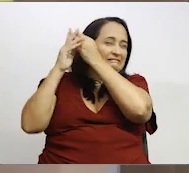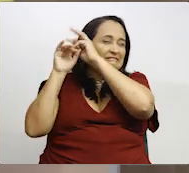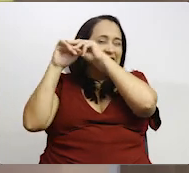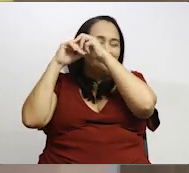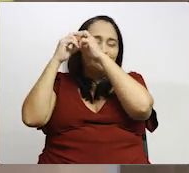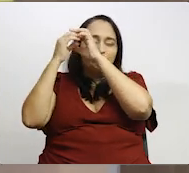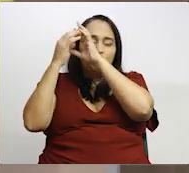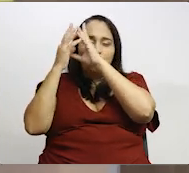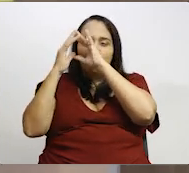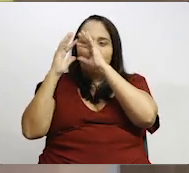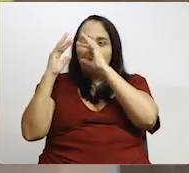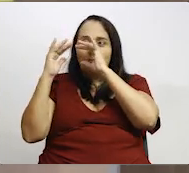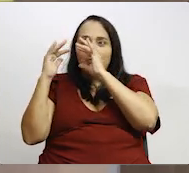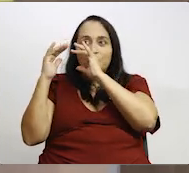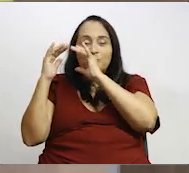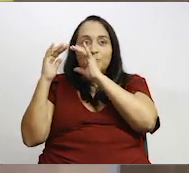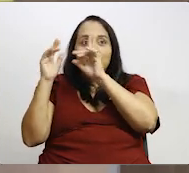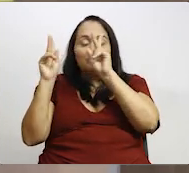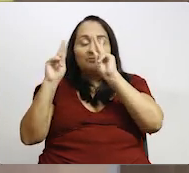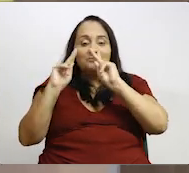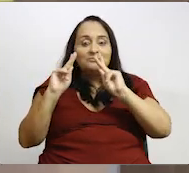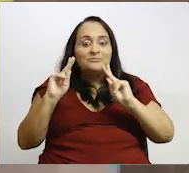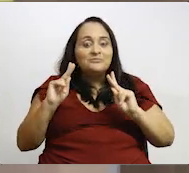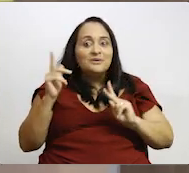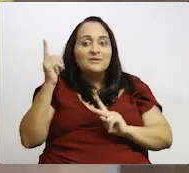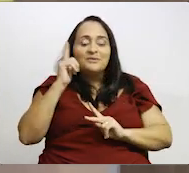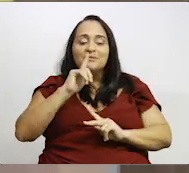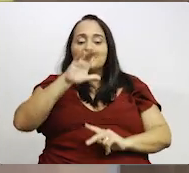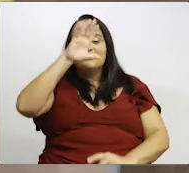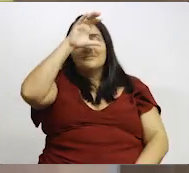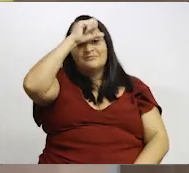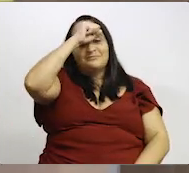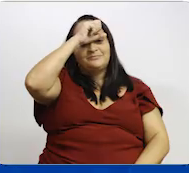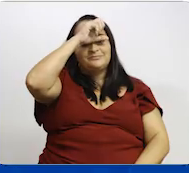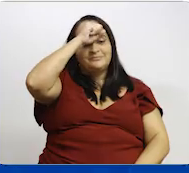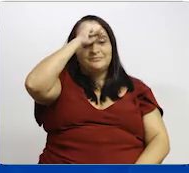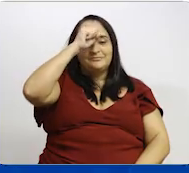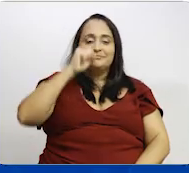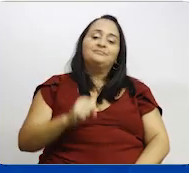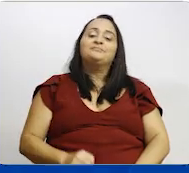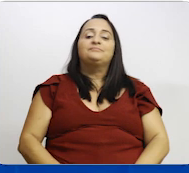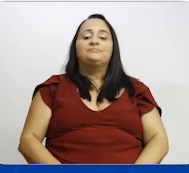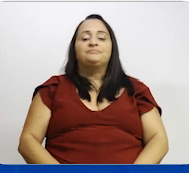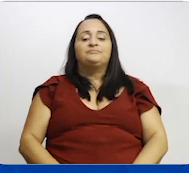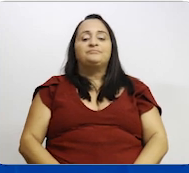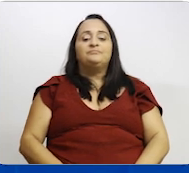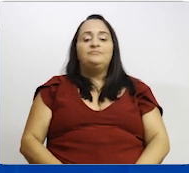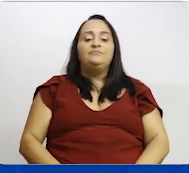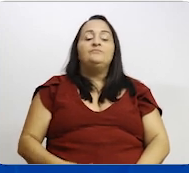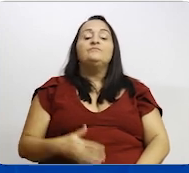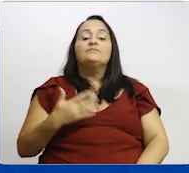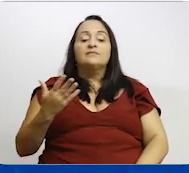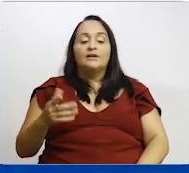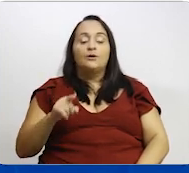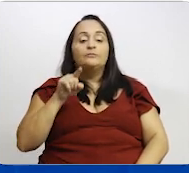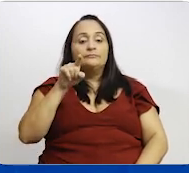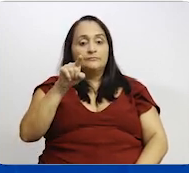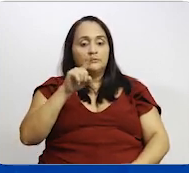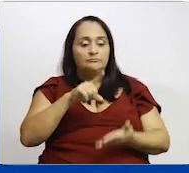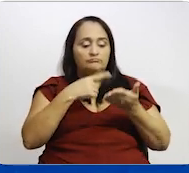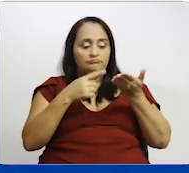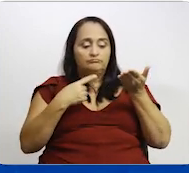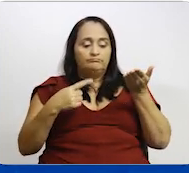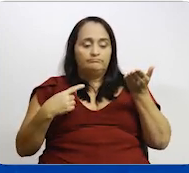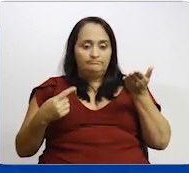desenrolar todo esse assunto para você. Combinado? Localiza aí a sua sequência. Ela está